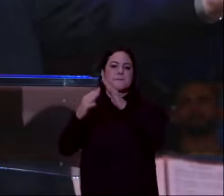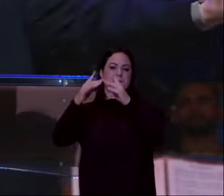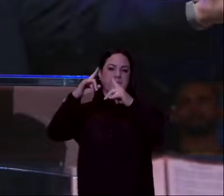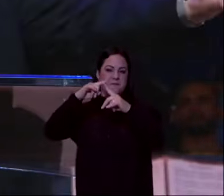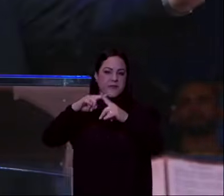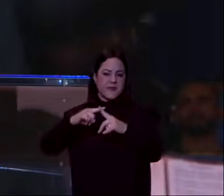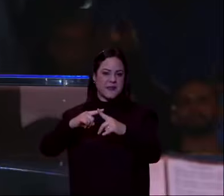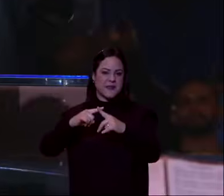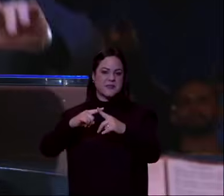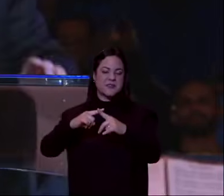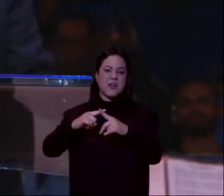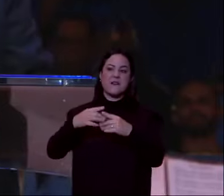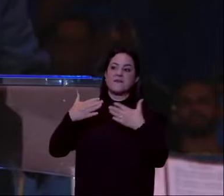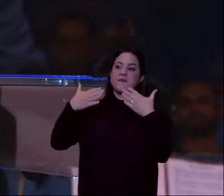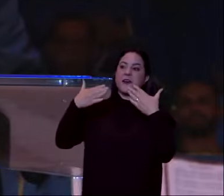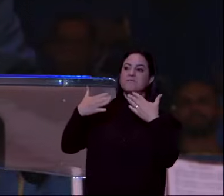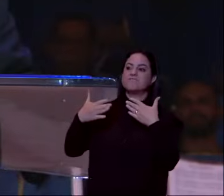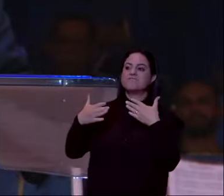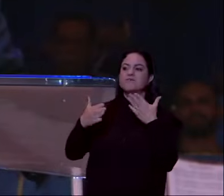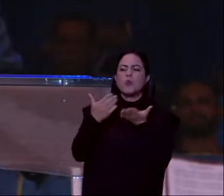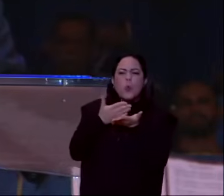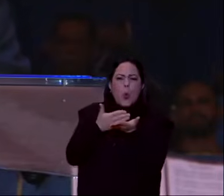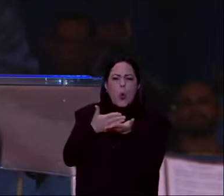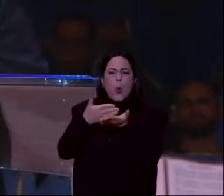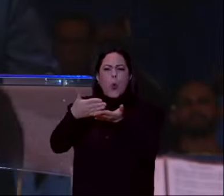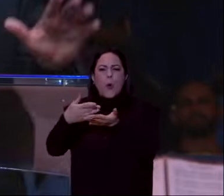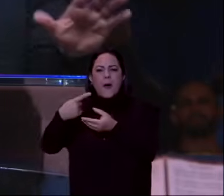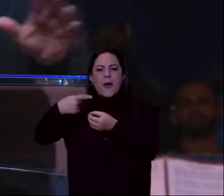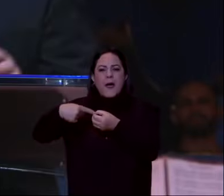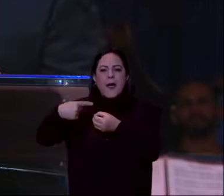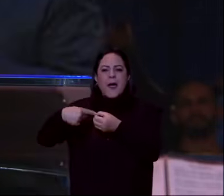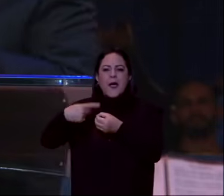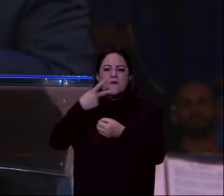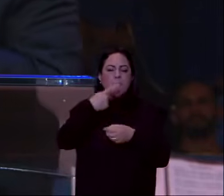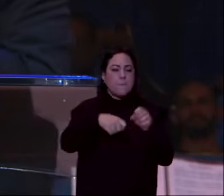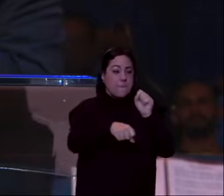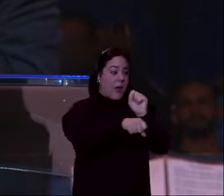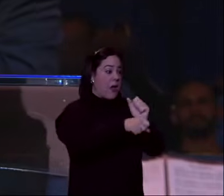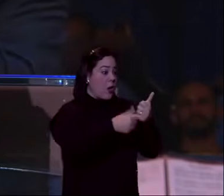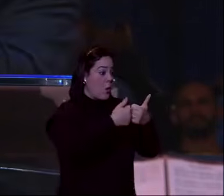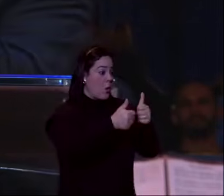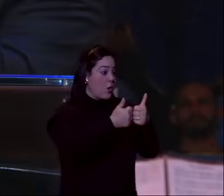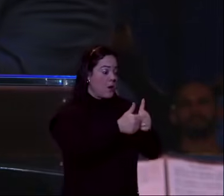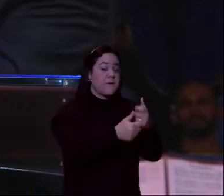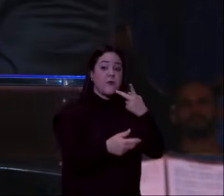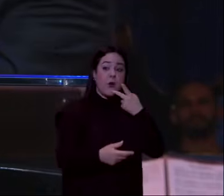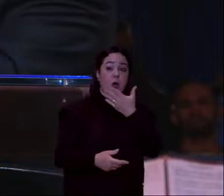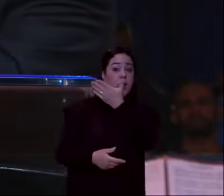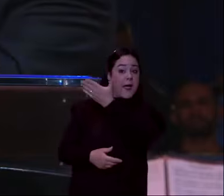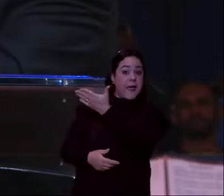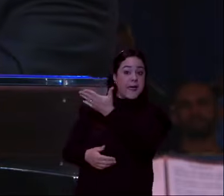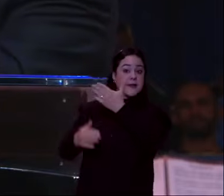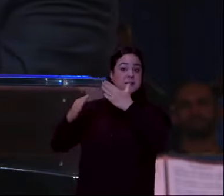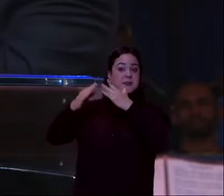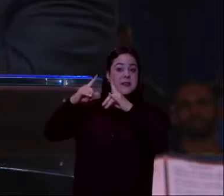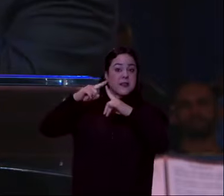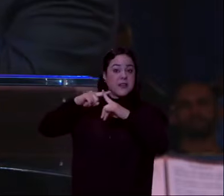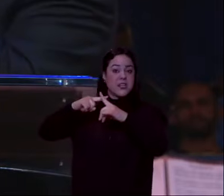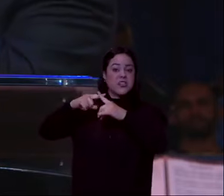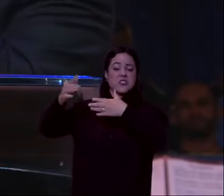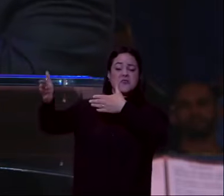igreja que estava bem na porta da cidade, e ela disse assim, mandou parar o ônibus e disse assim: olha, essa igreja